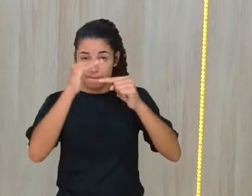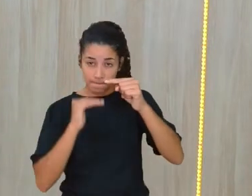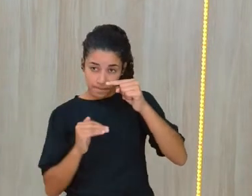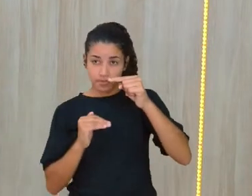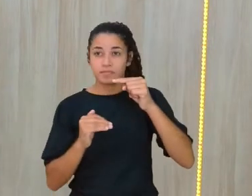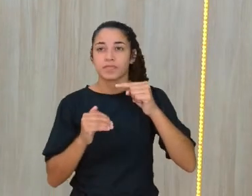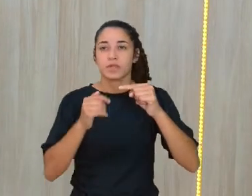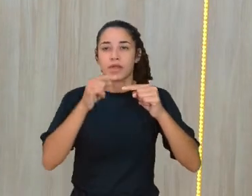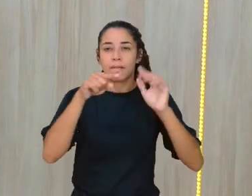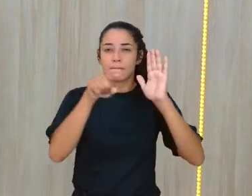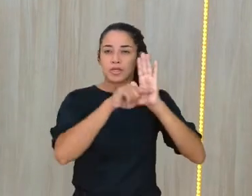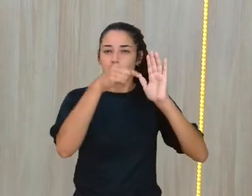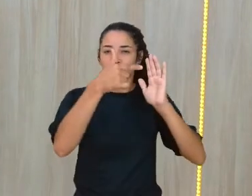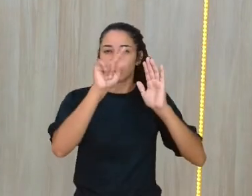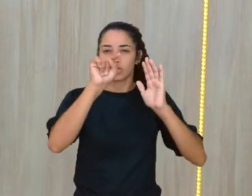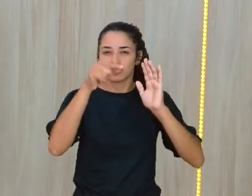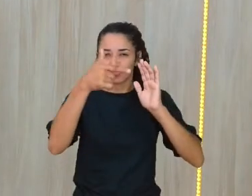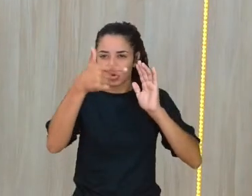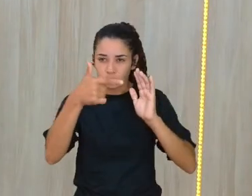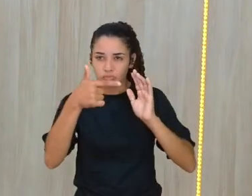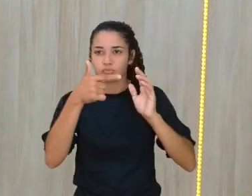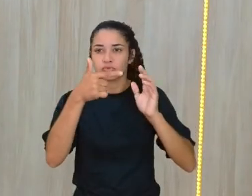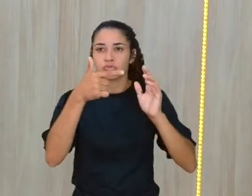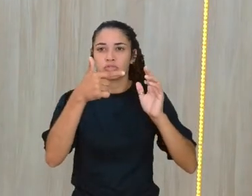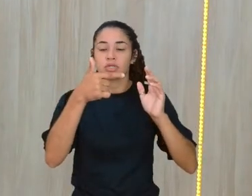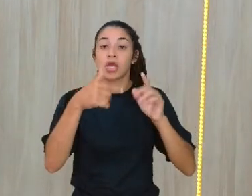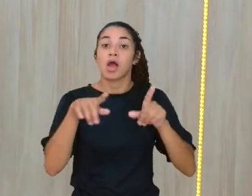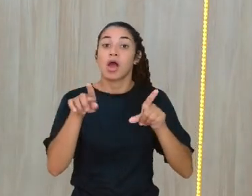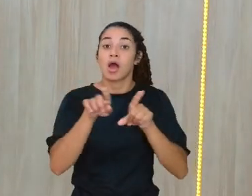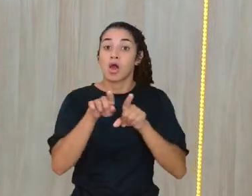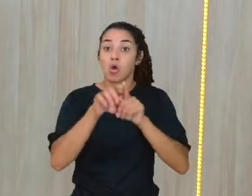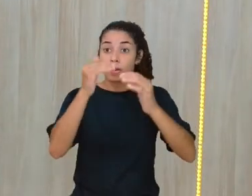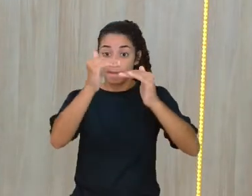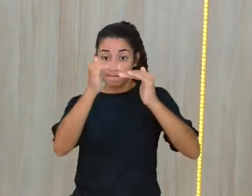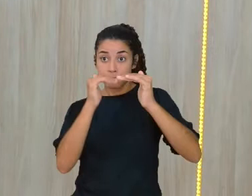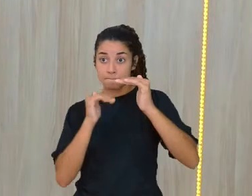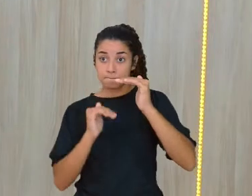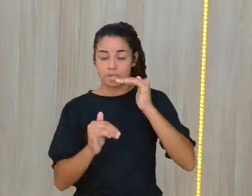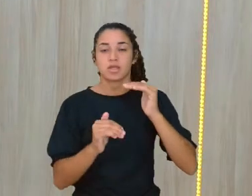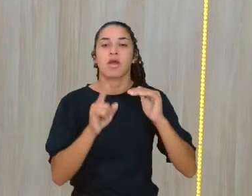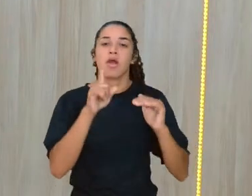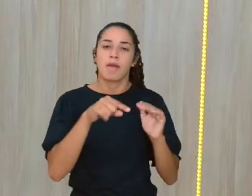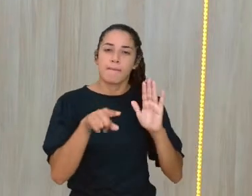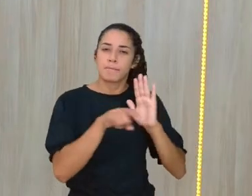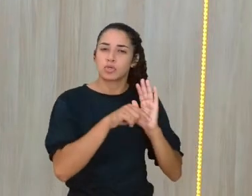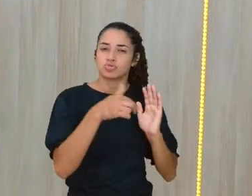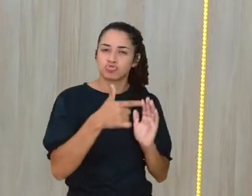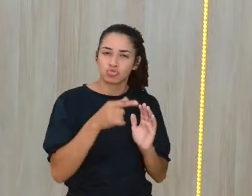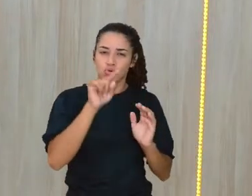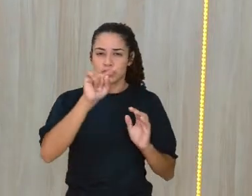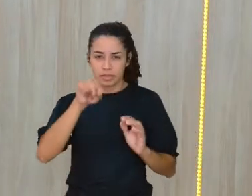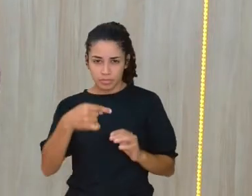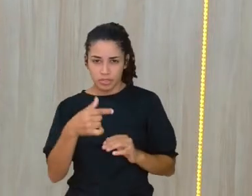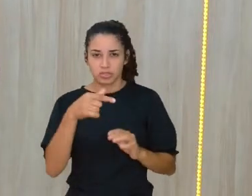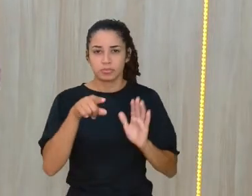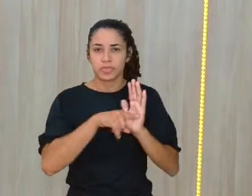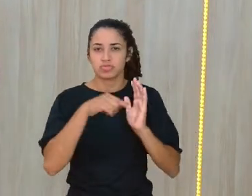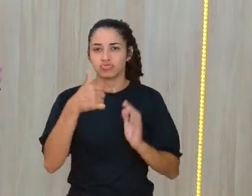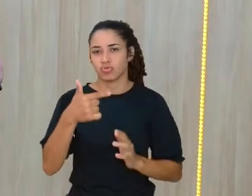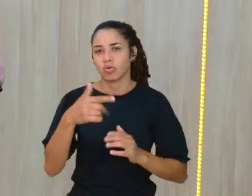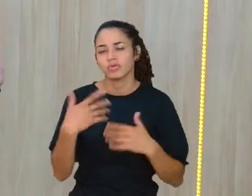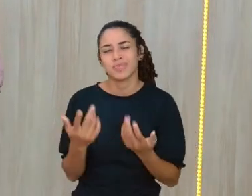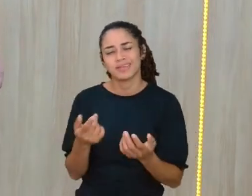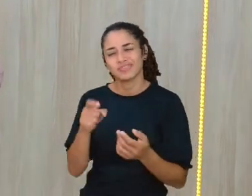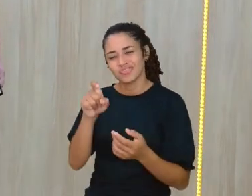2 positivo. Quem é o simétrico? Menos 2 e menos 2. Professora, mas aí o X continuou o